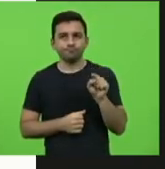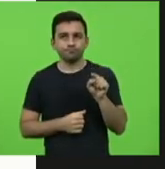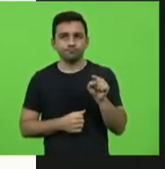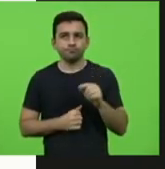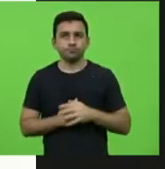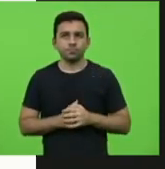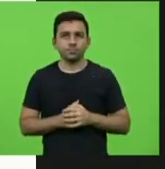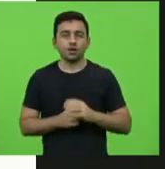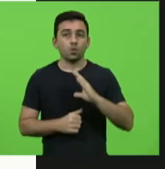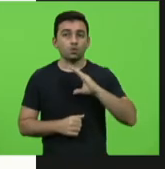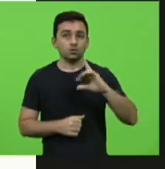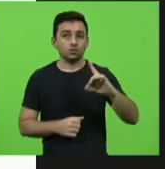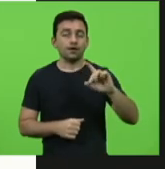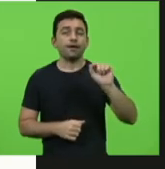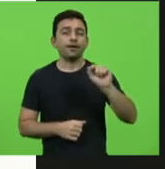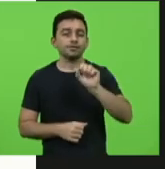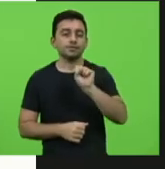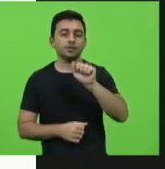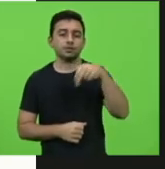coordenado pela Santur.